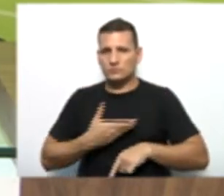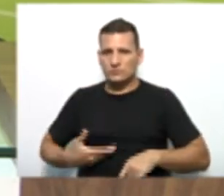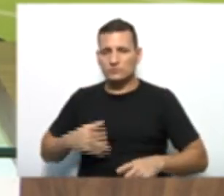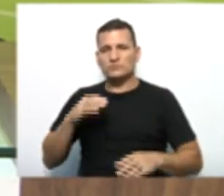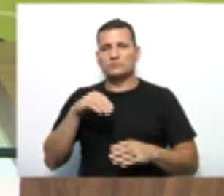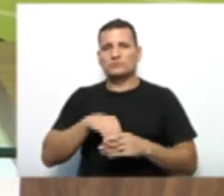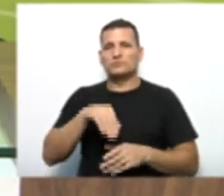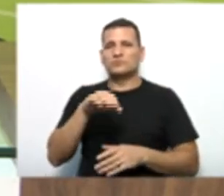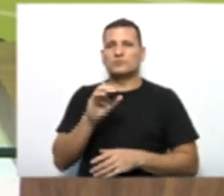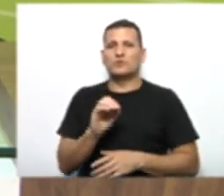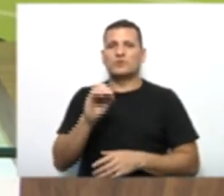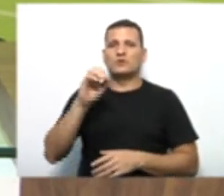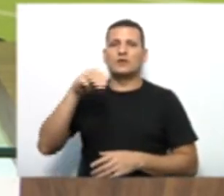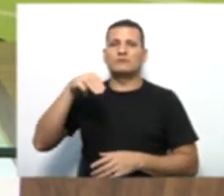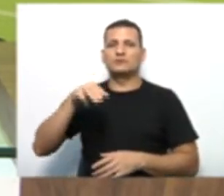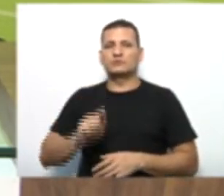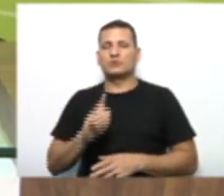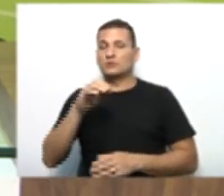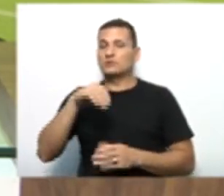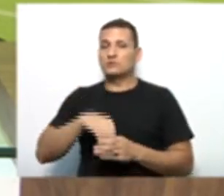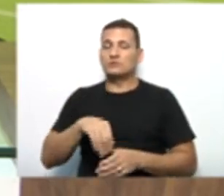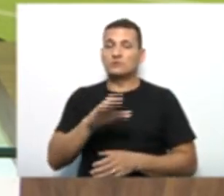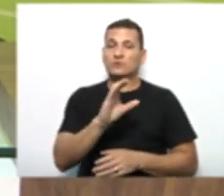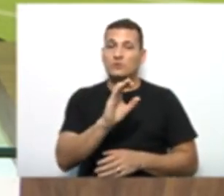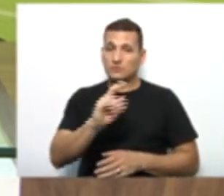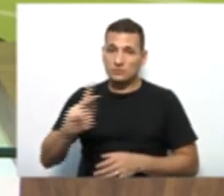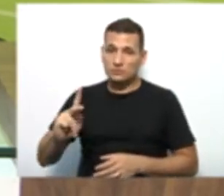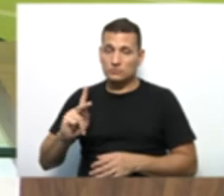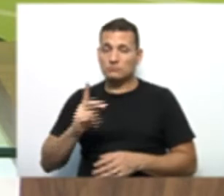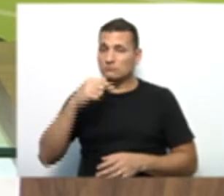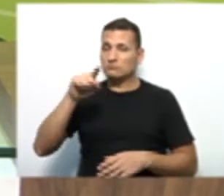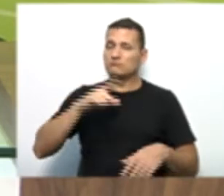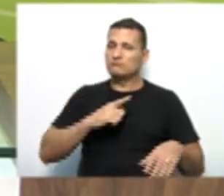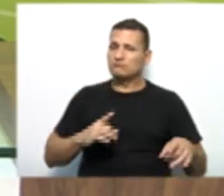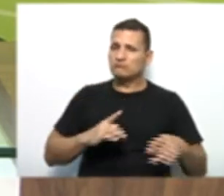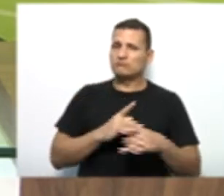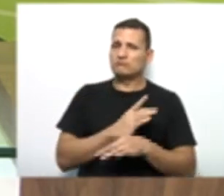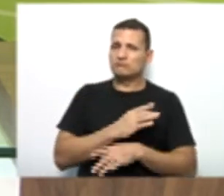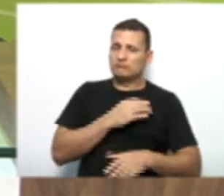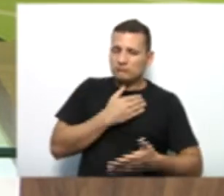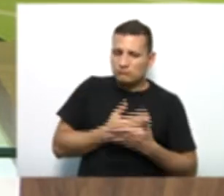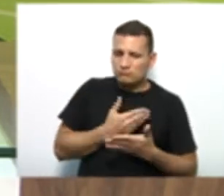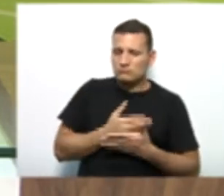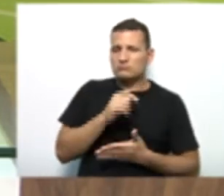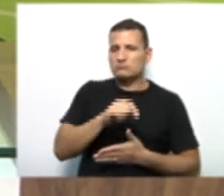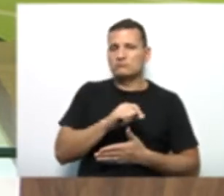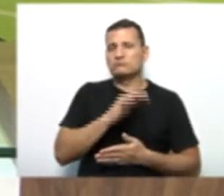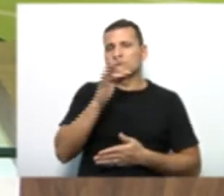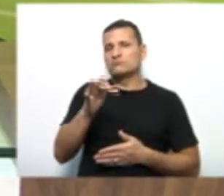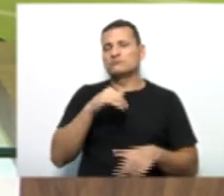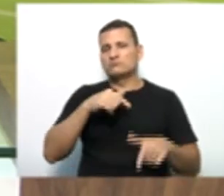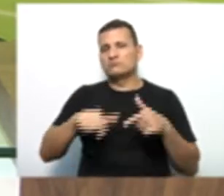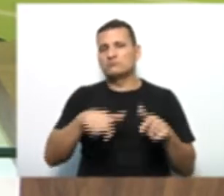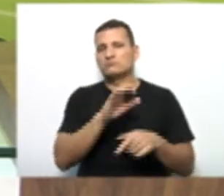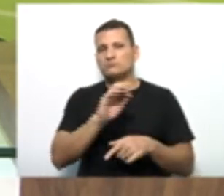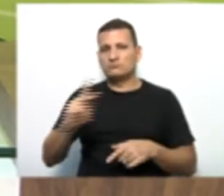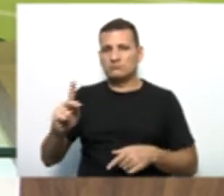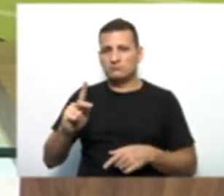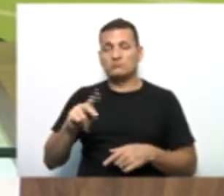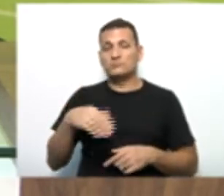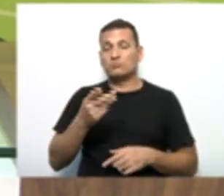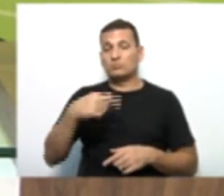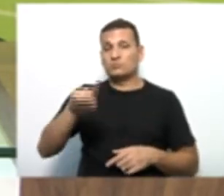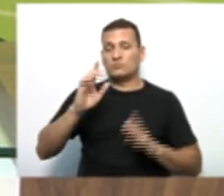de uma cooperativa. Vocês estão se preparando para atuar em cooperativas. Então, a conduta de vocês ela vai ser algo que vai